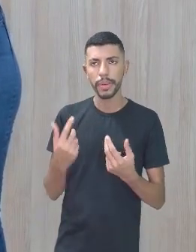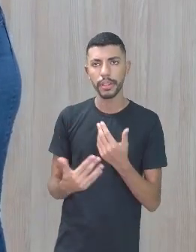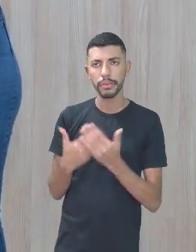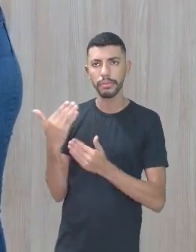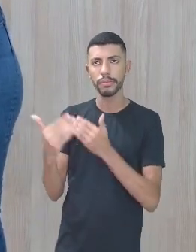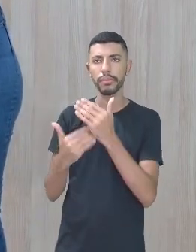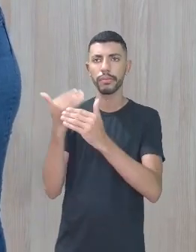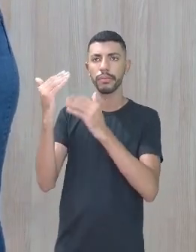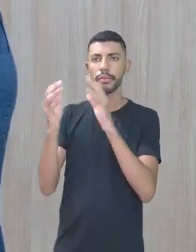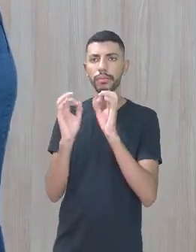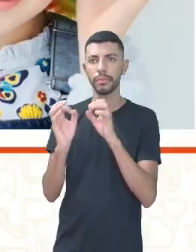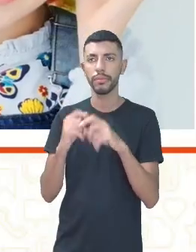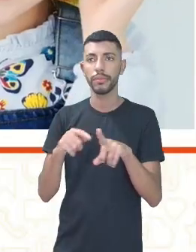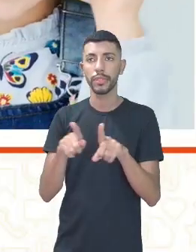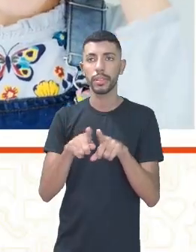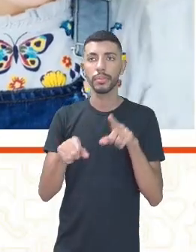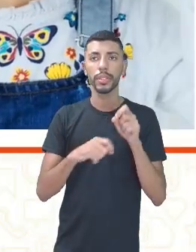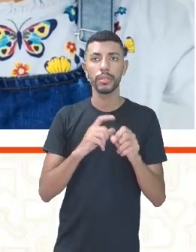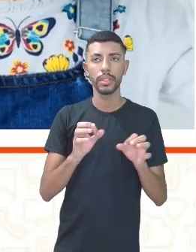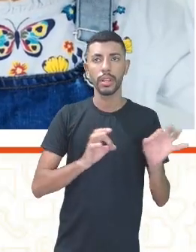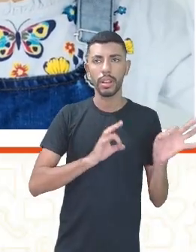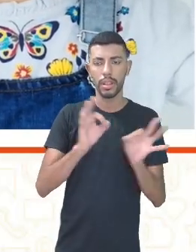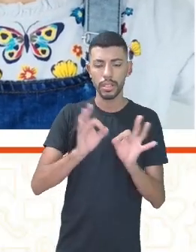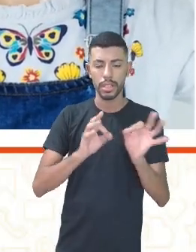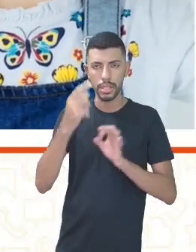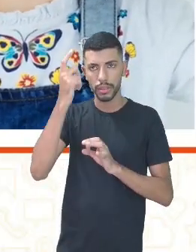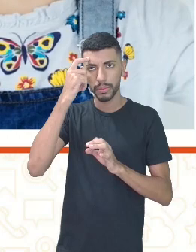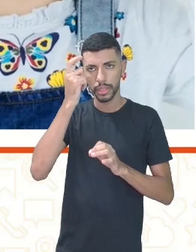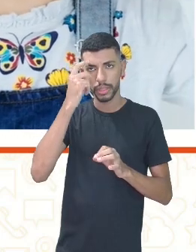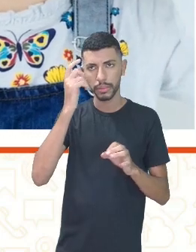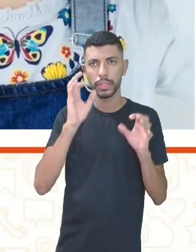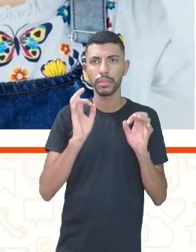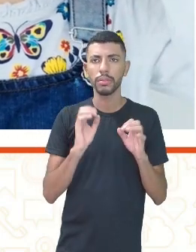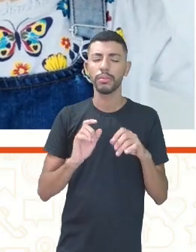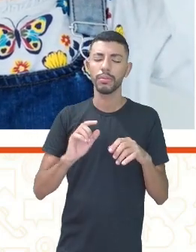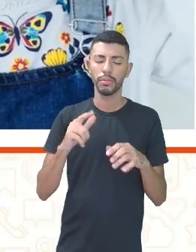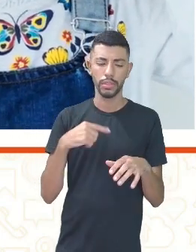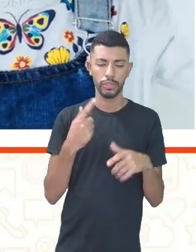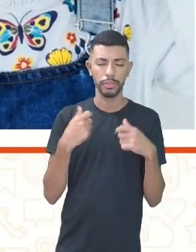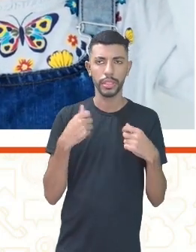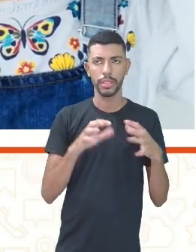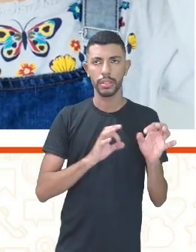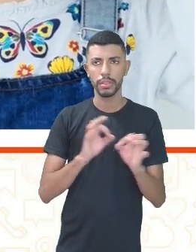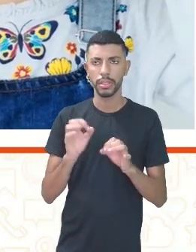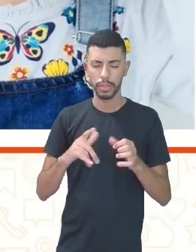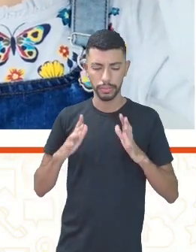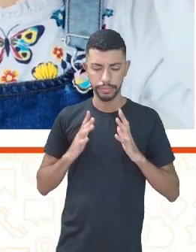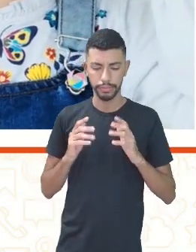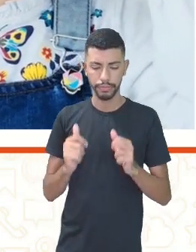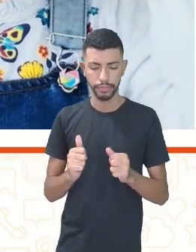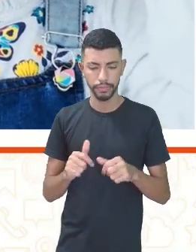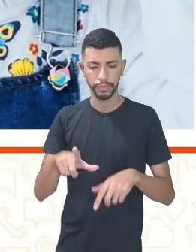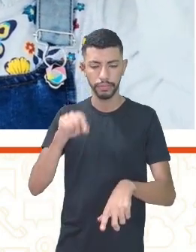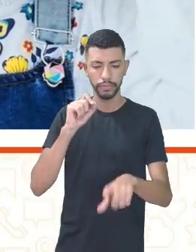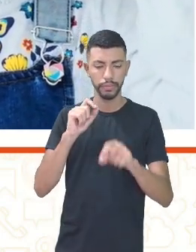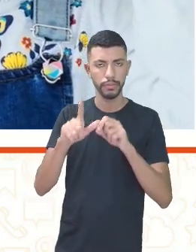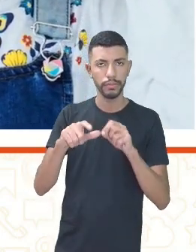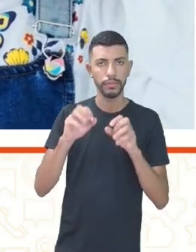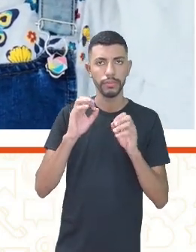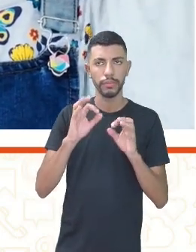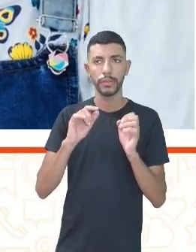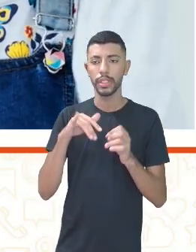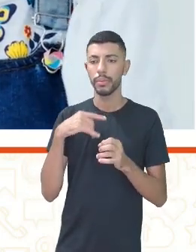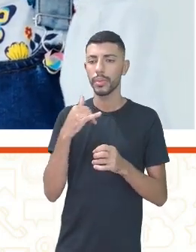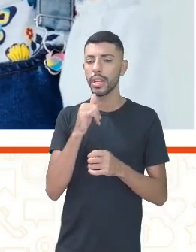do pensamento, a gente se organiza para agir, para decidir, para selecionar. Quando a gente está bem, quando a gente